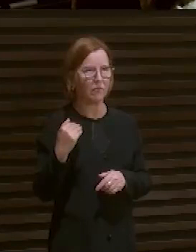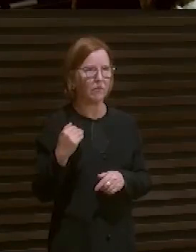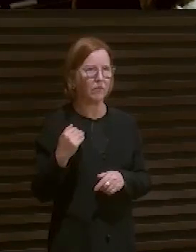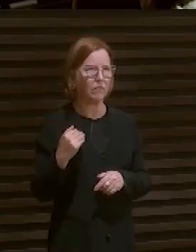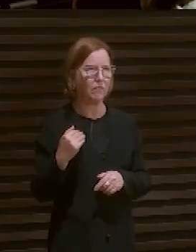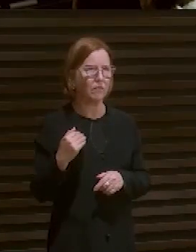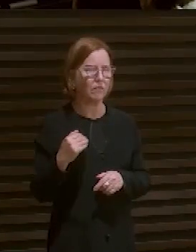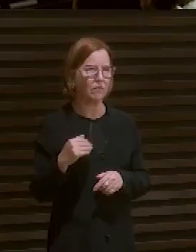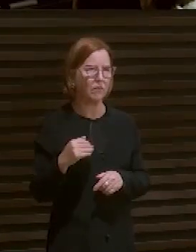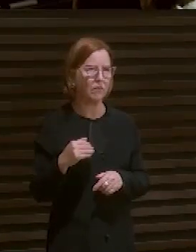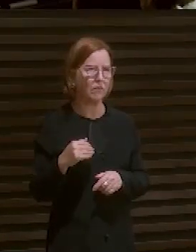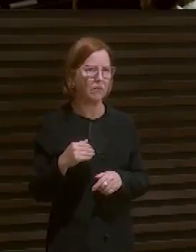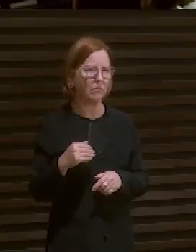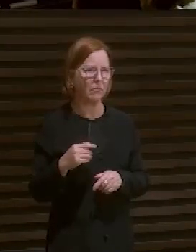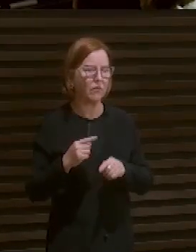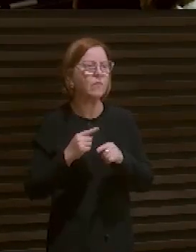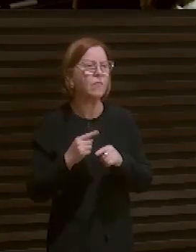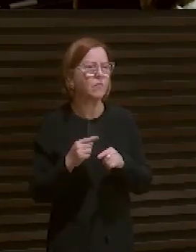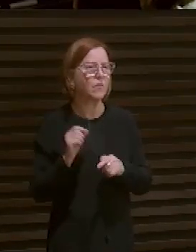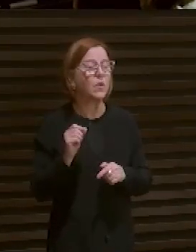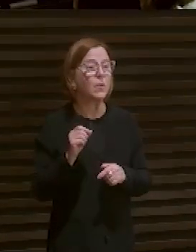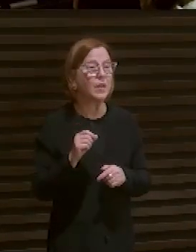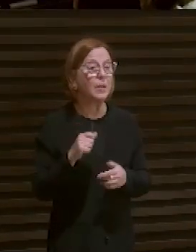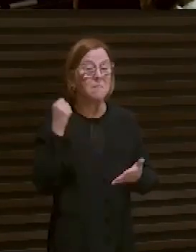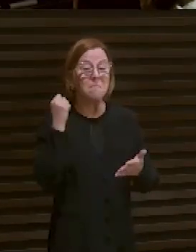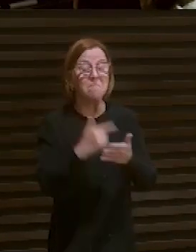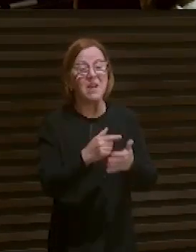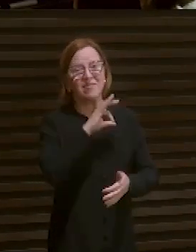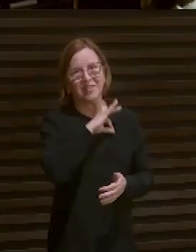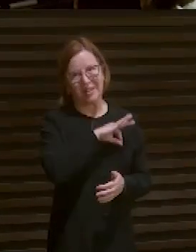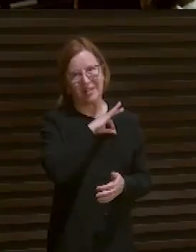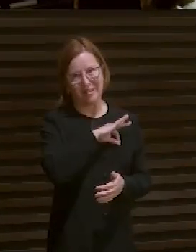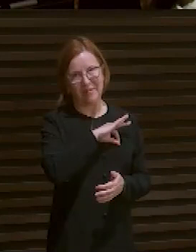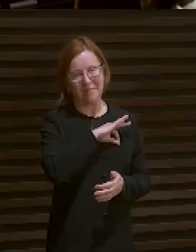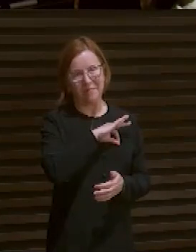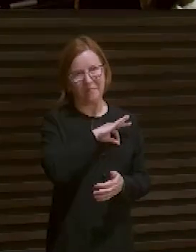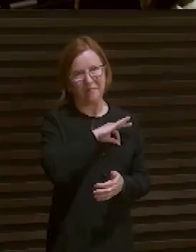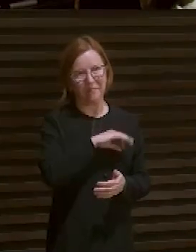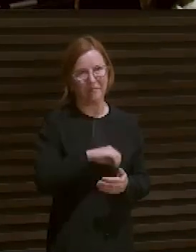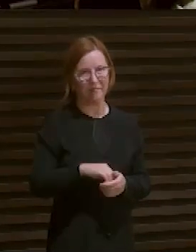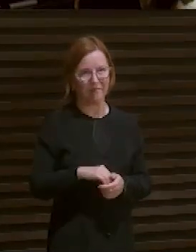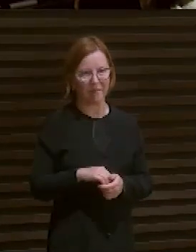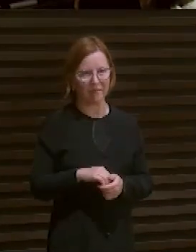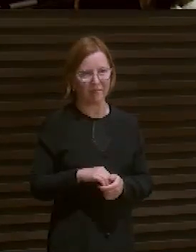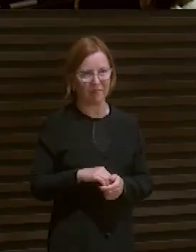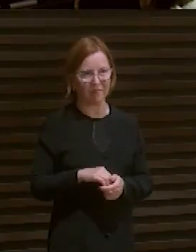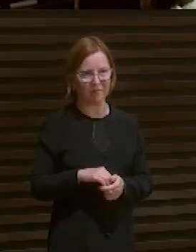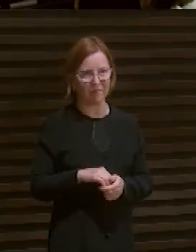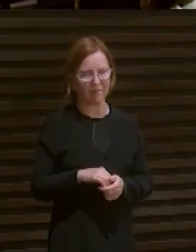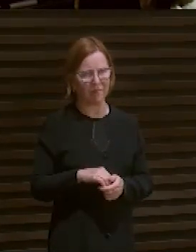salário? O que vai pagar o salário? Será que